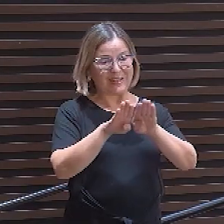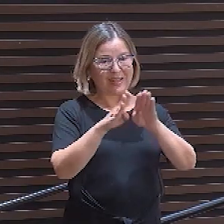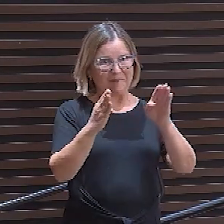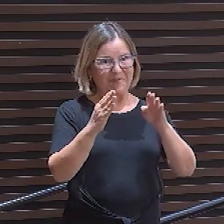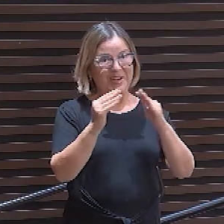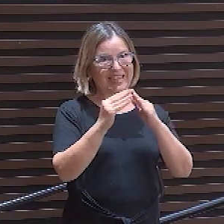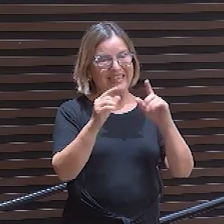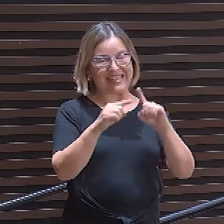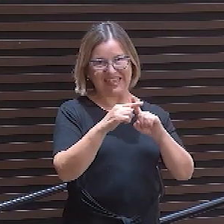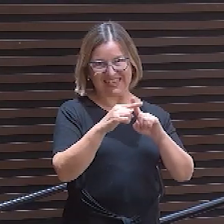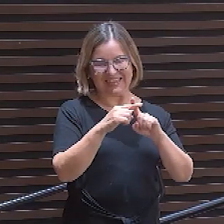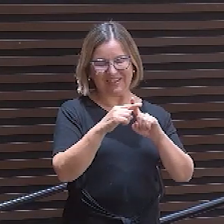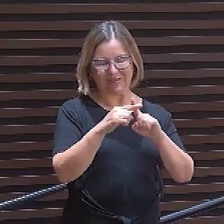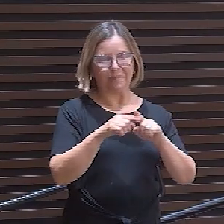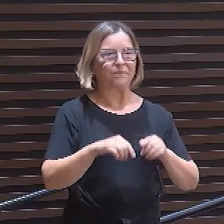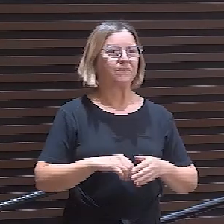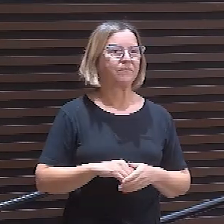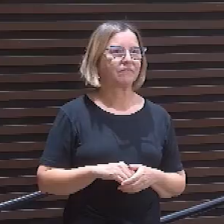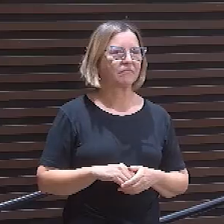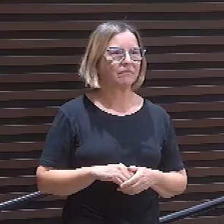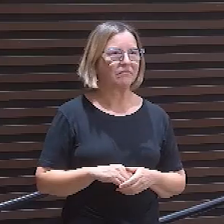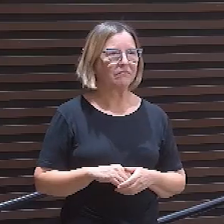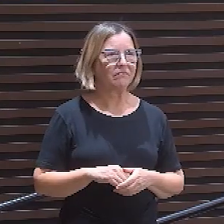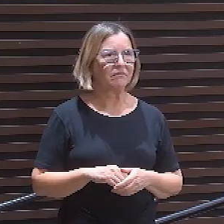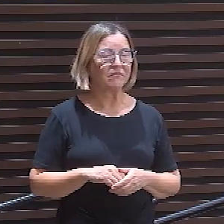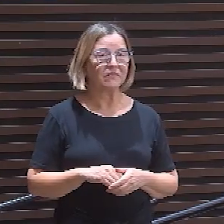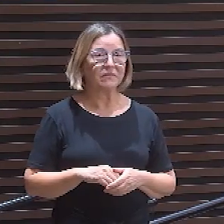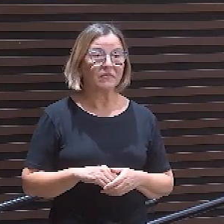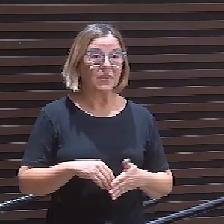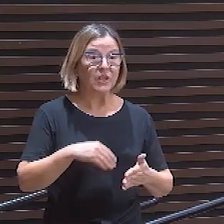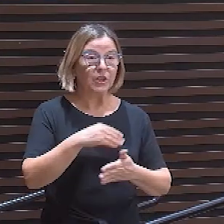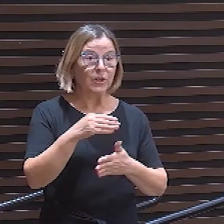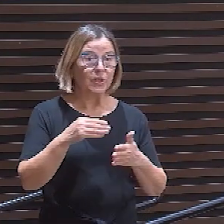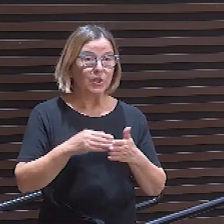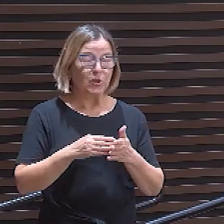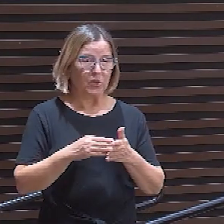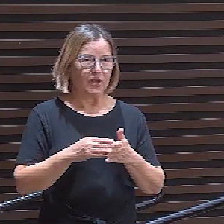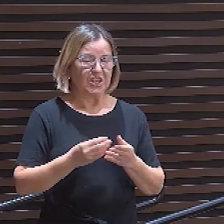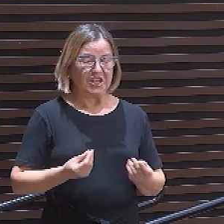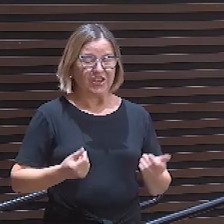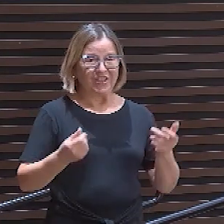Todas as riquezas úteis e usadas para a glória de Deus.